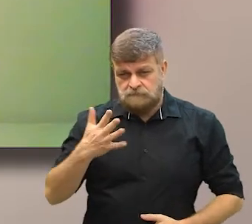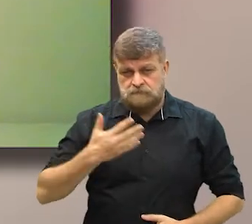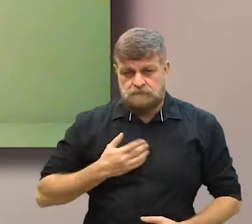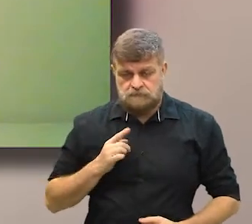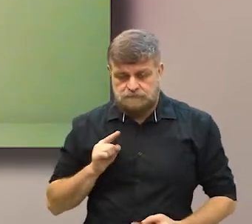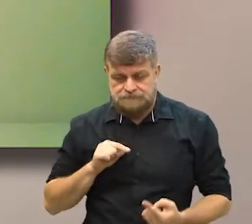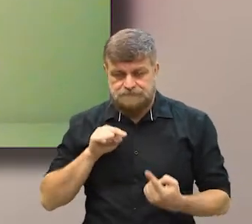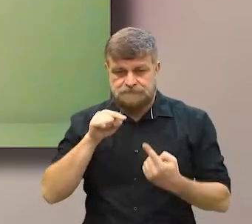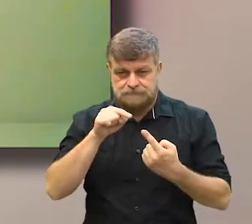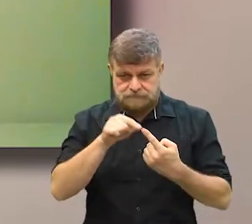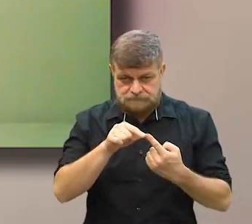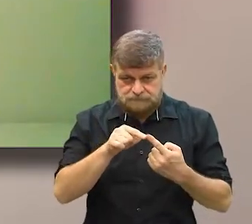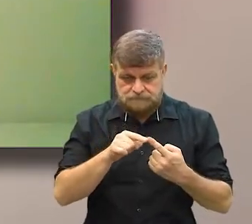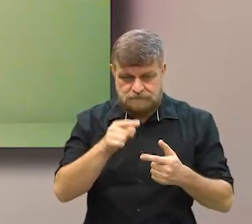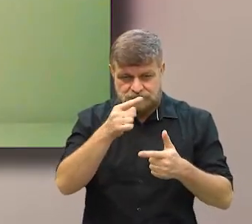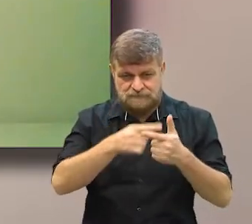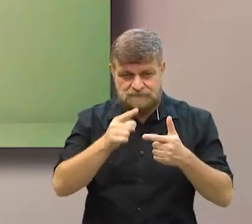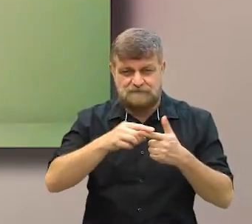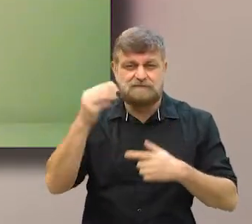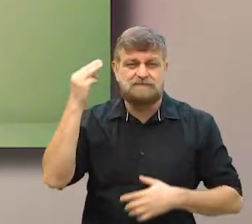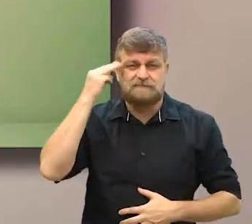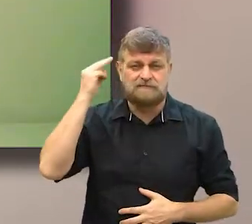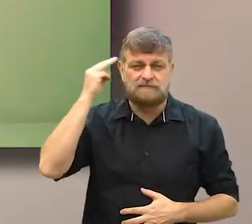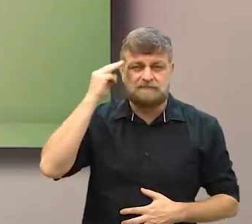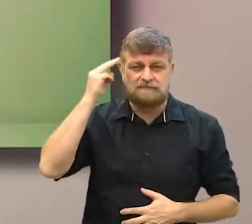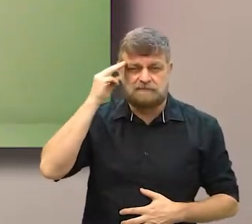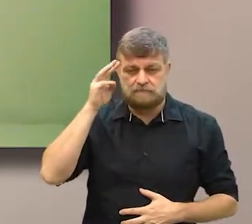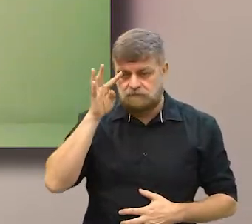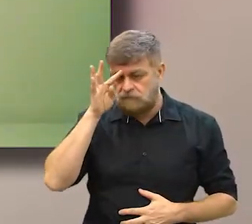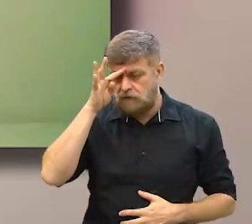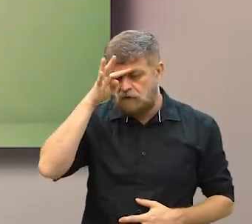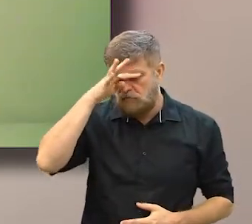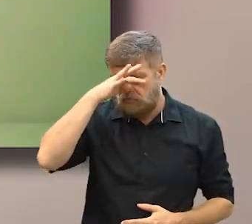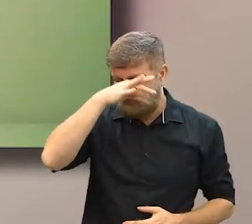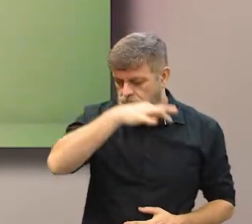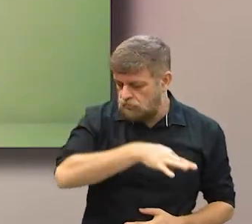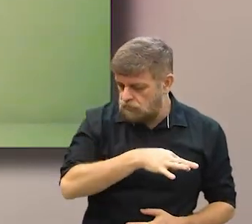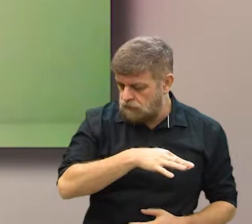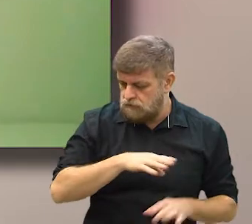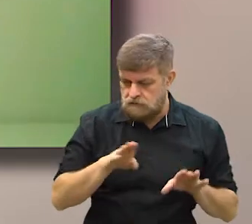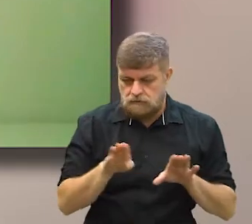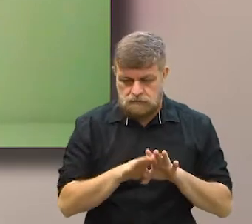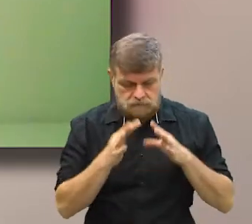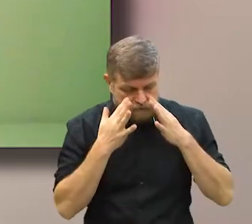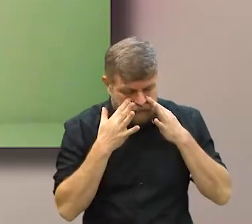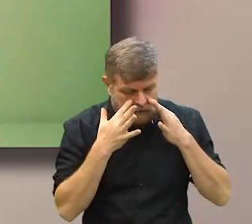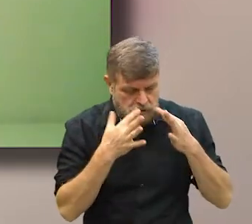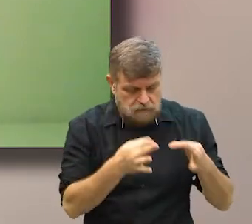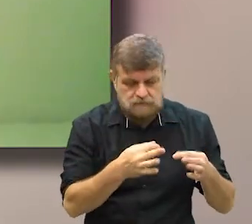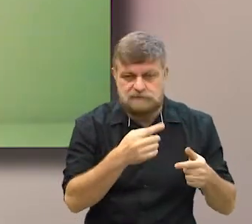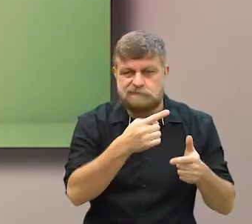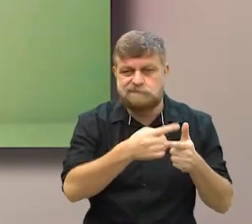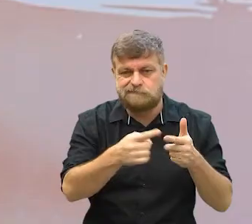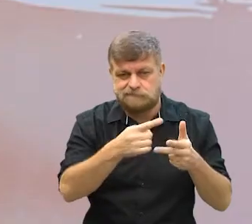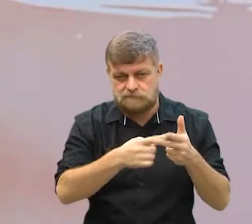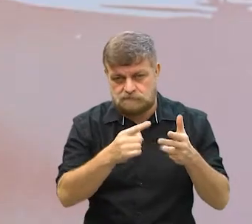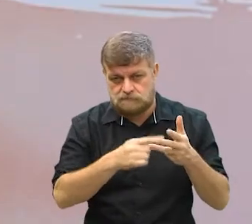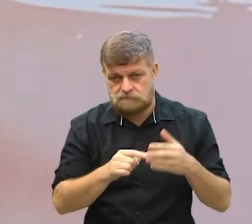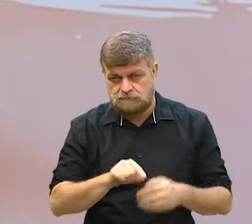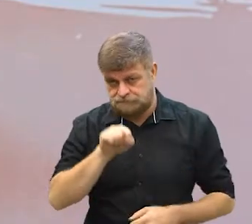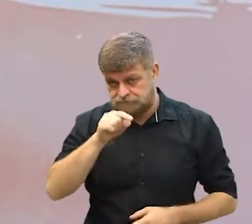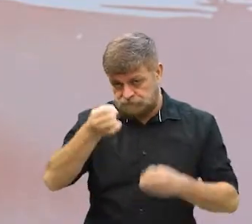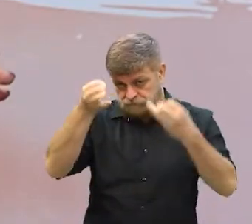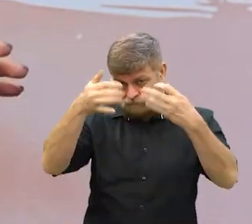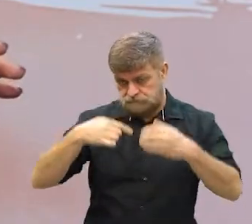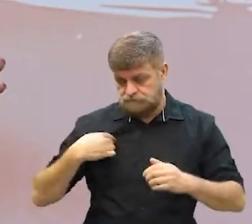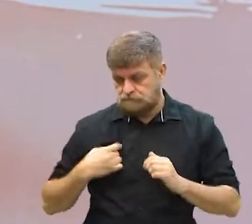tão associados a problemas de memória, de concentração, problemas de atenção, etc. O senhor falou